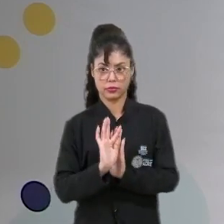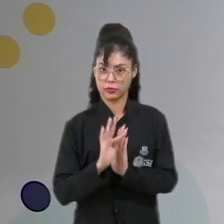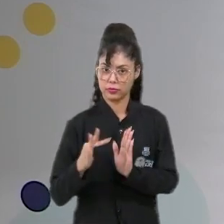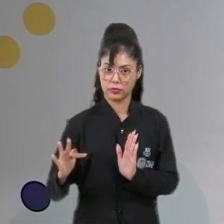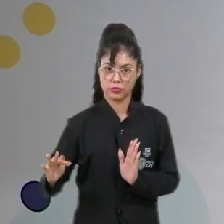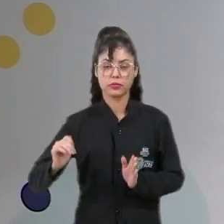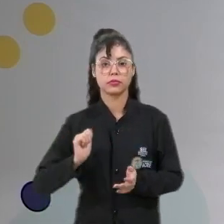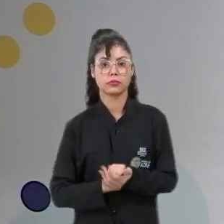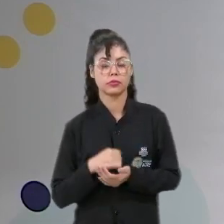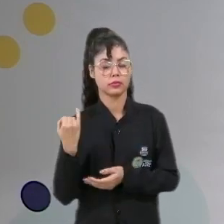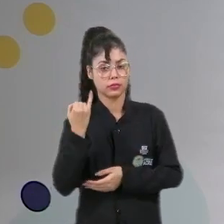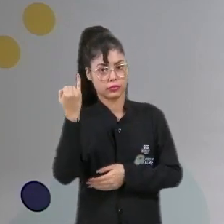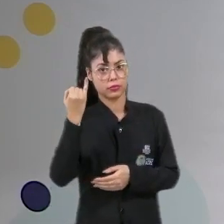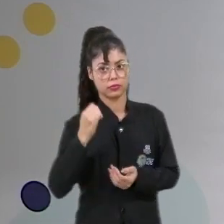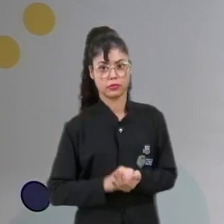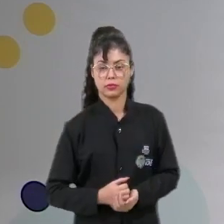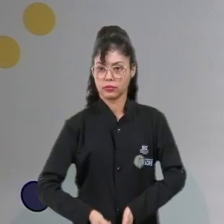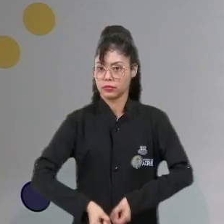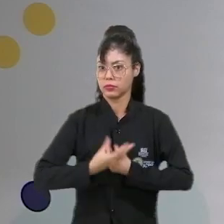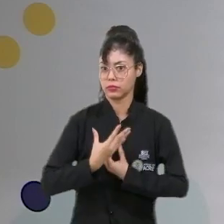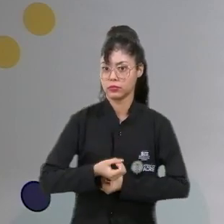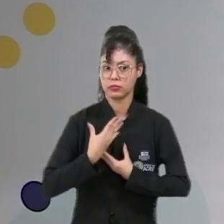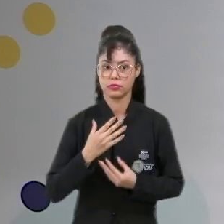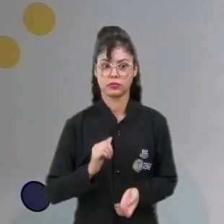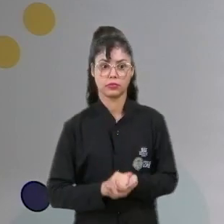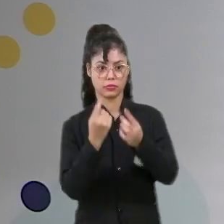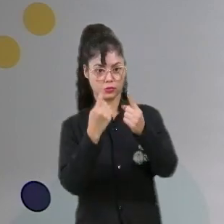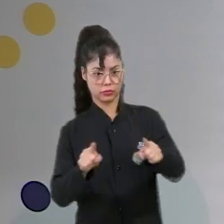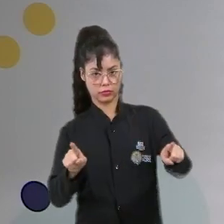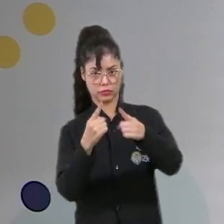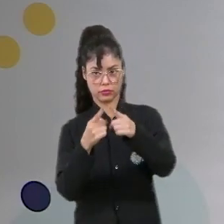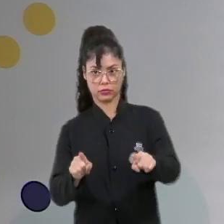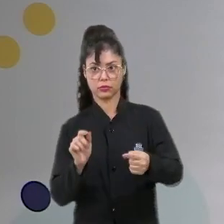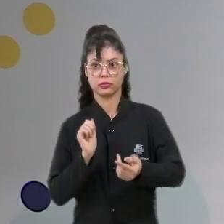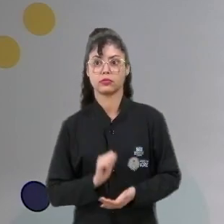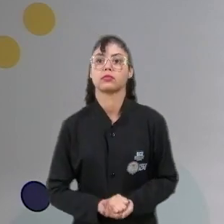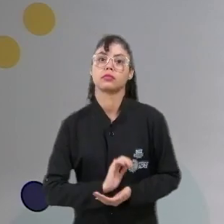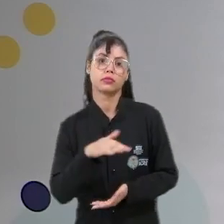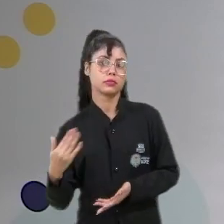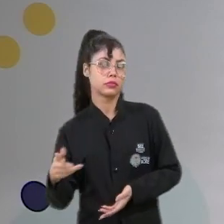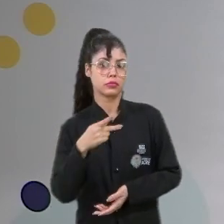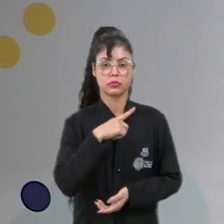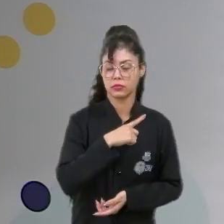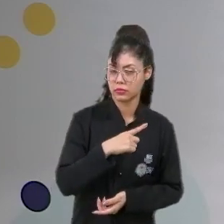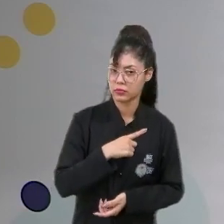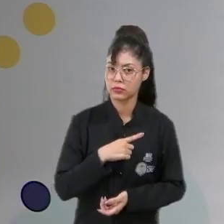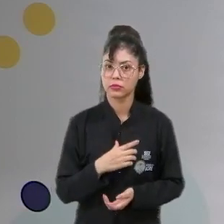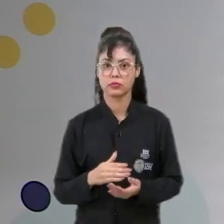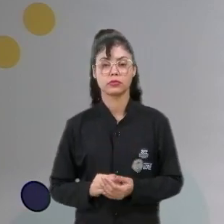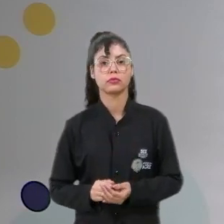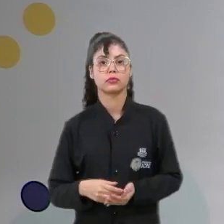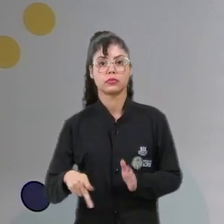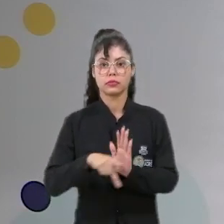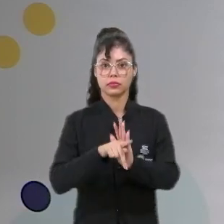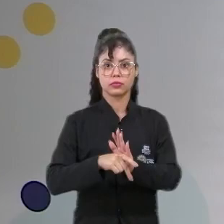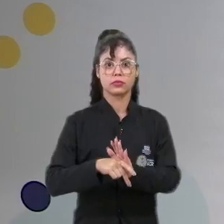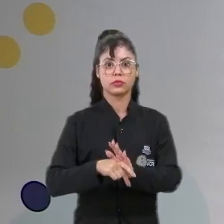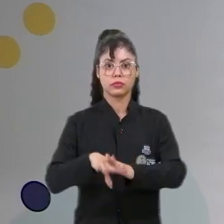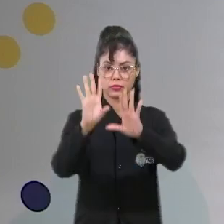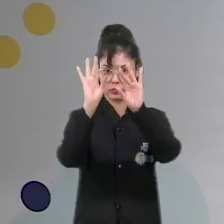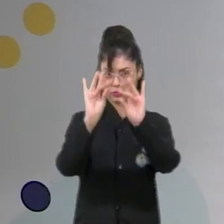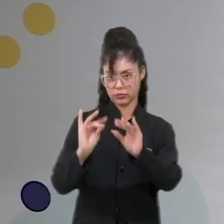função específica. Um poema, uma música, quando você tem ali uma obra de